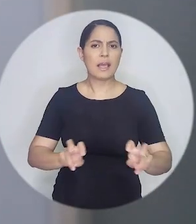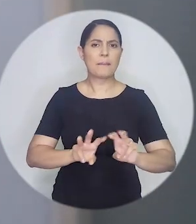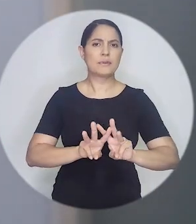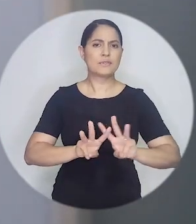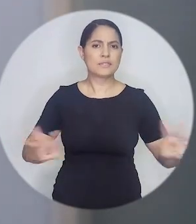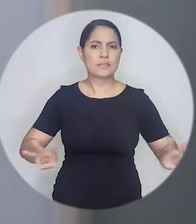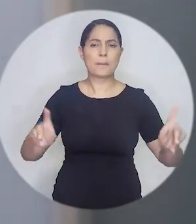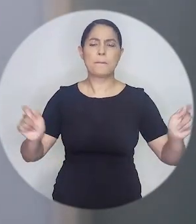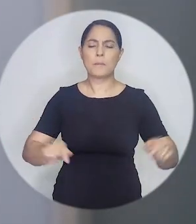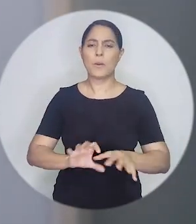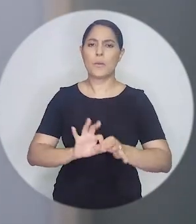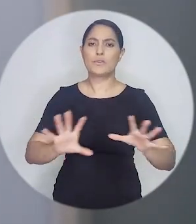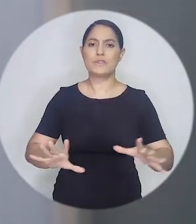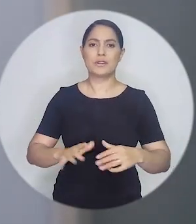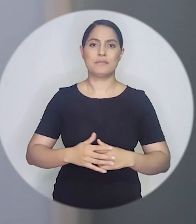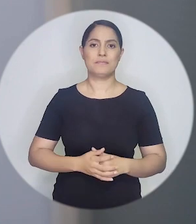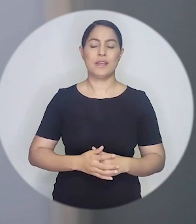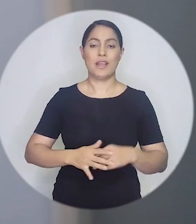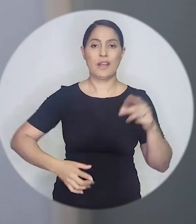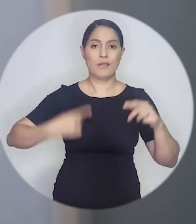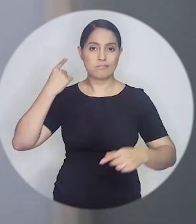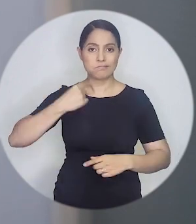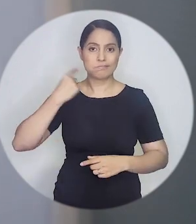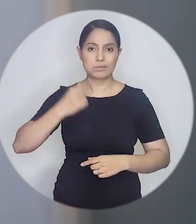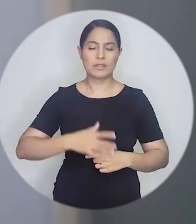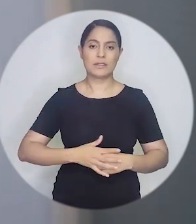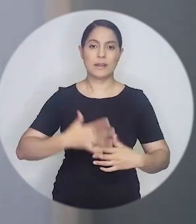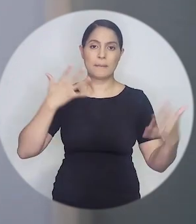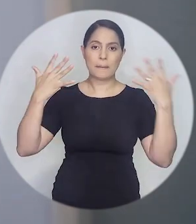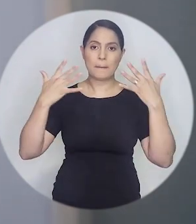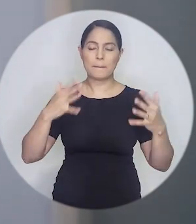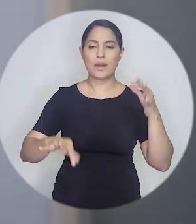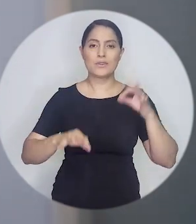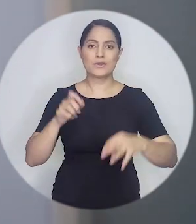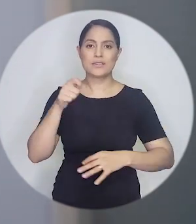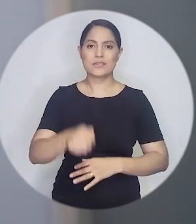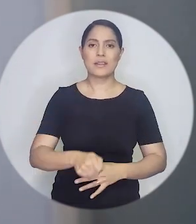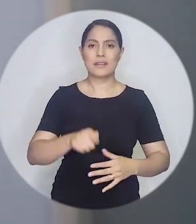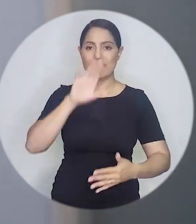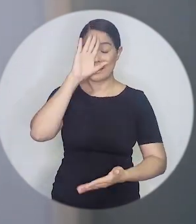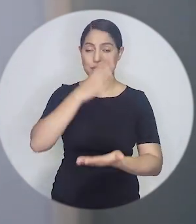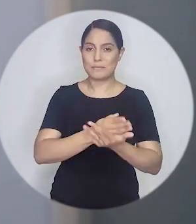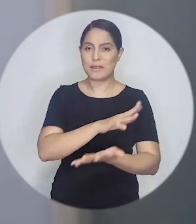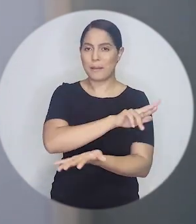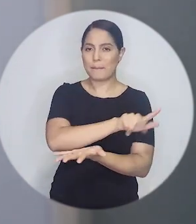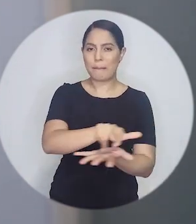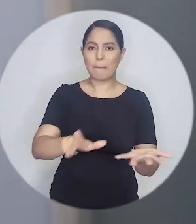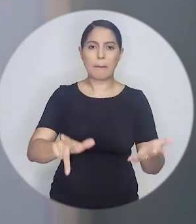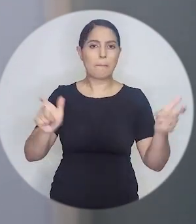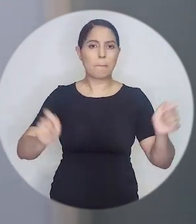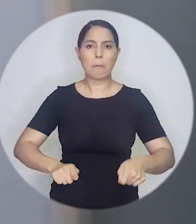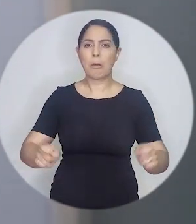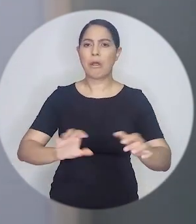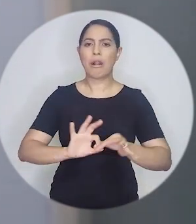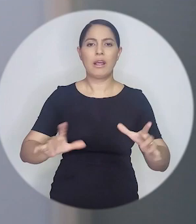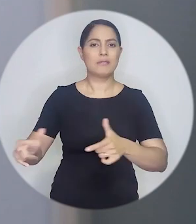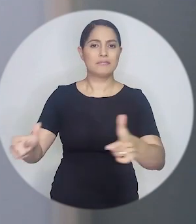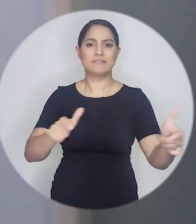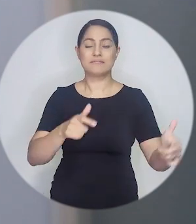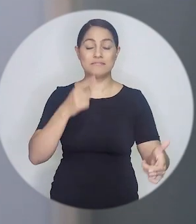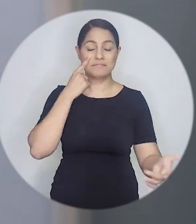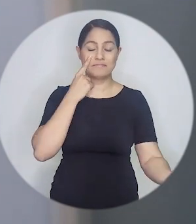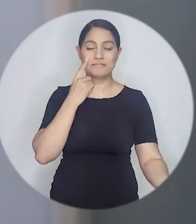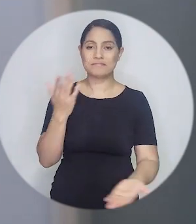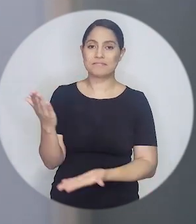da OAB você encontra outras notícias da advocacia, decisões judiciais, transparência e credibilidade. Tudo isso a